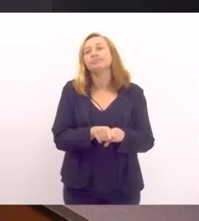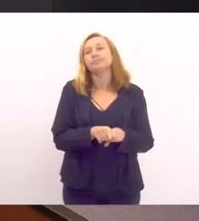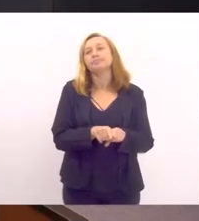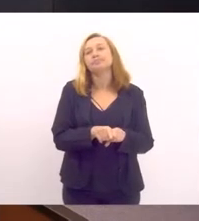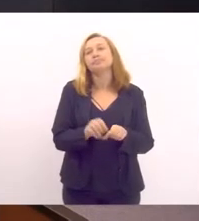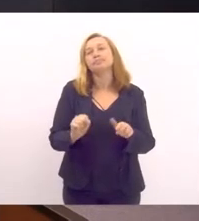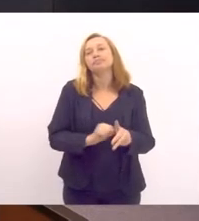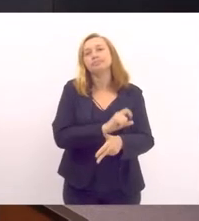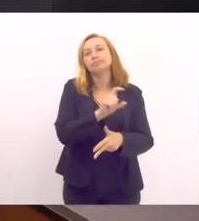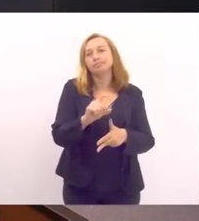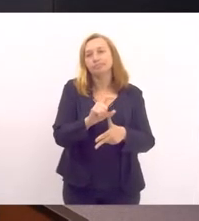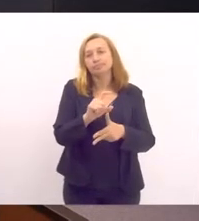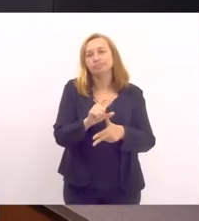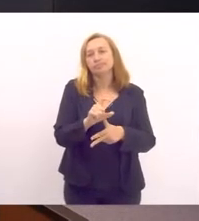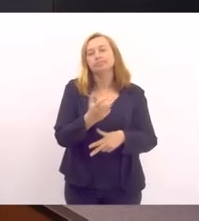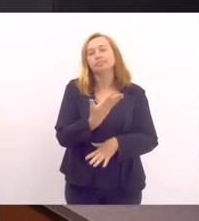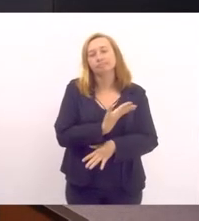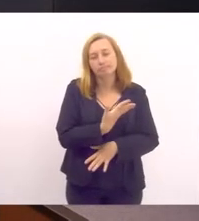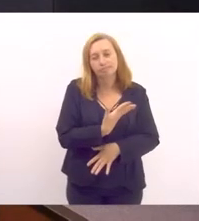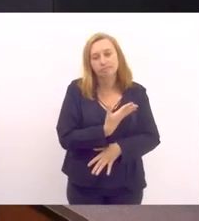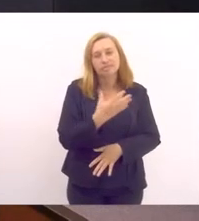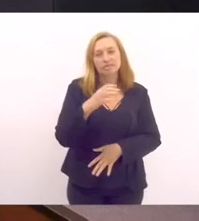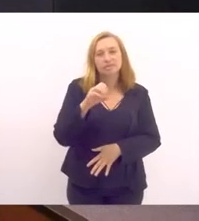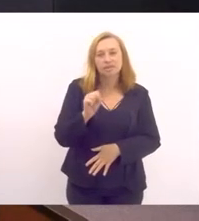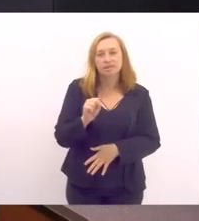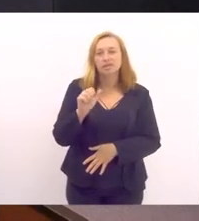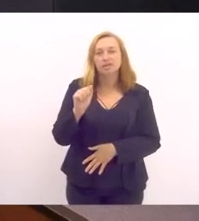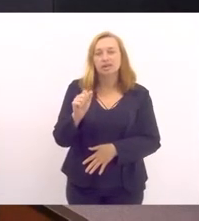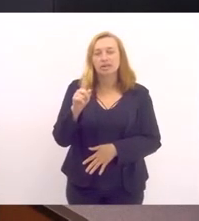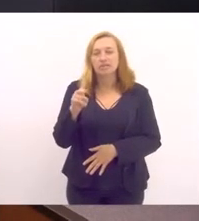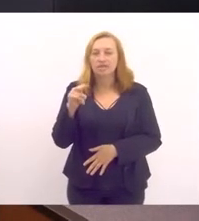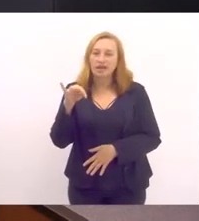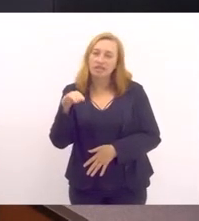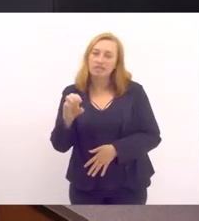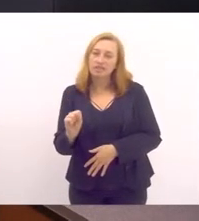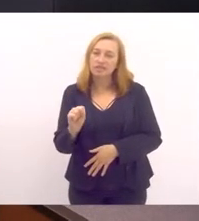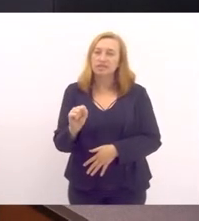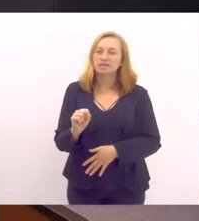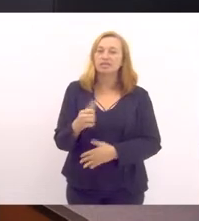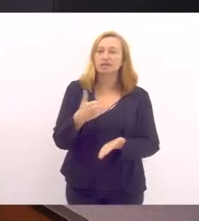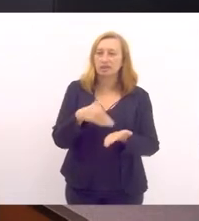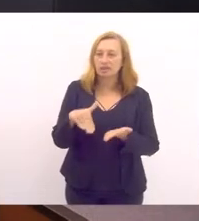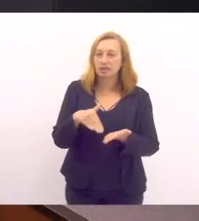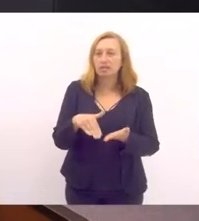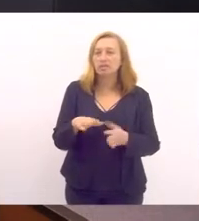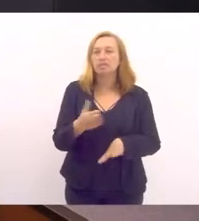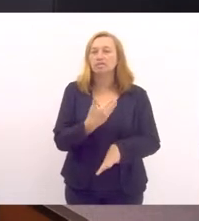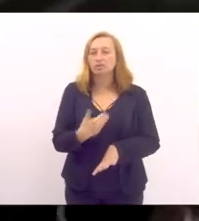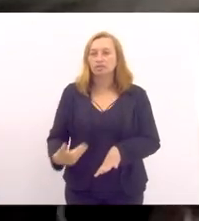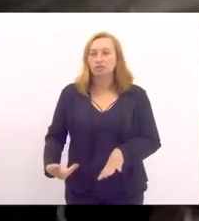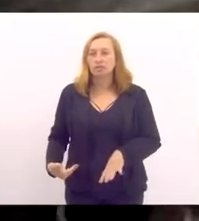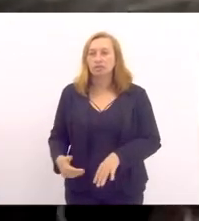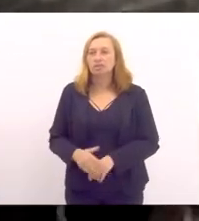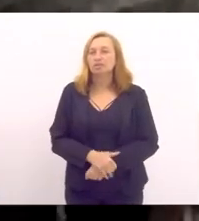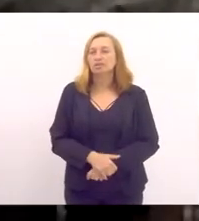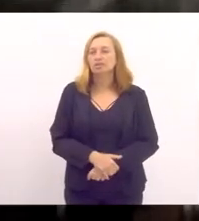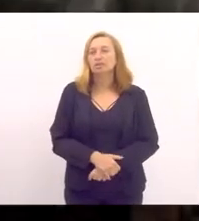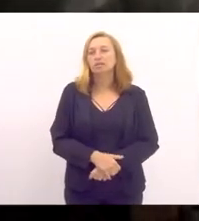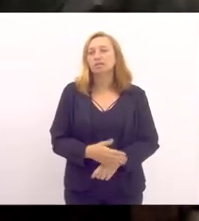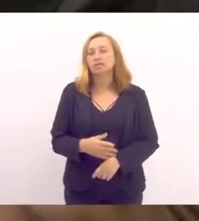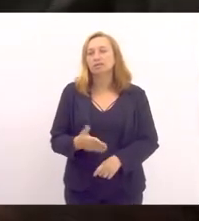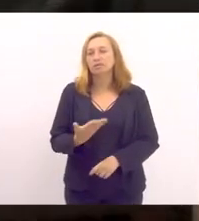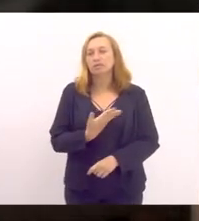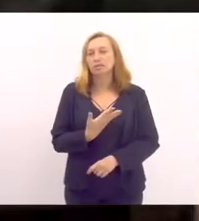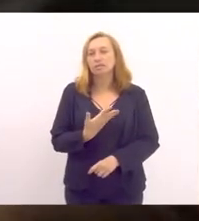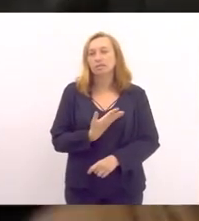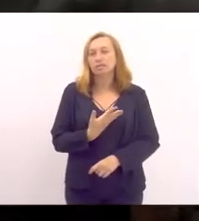poder executivo, nosso amigo Sávio Neves, secretário e governador. E cumprimentando aqui meu